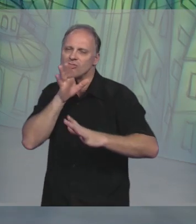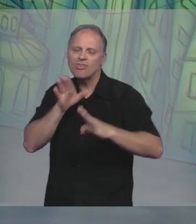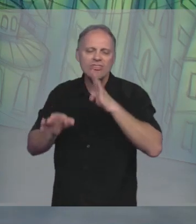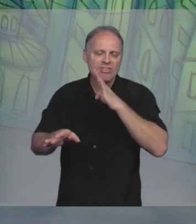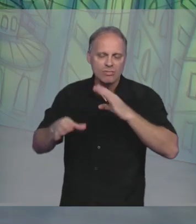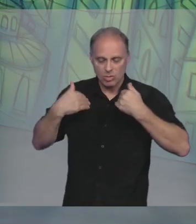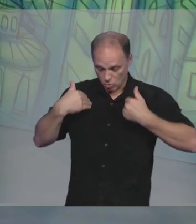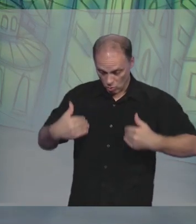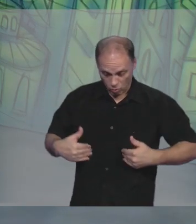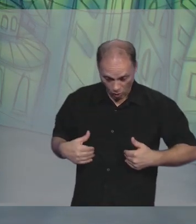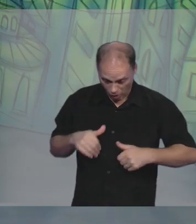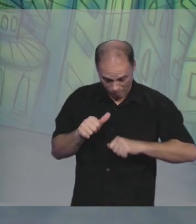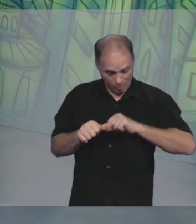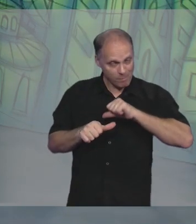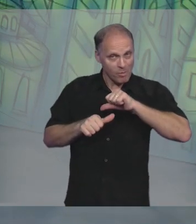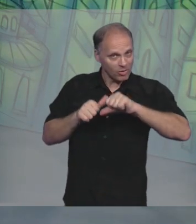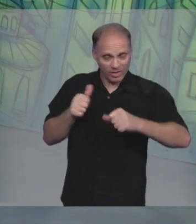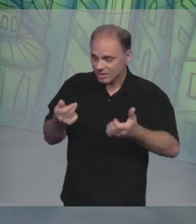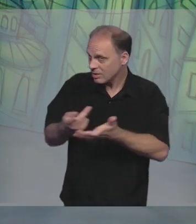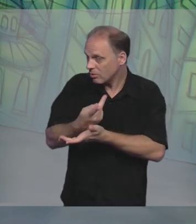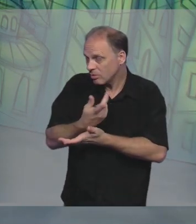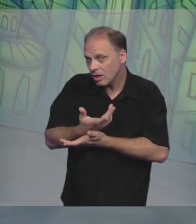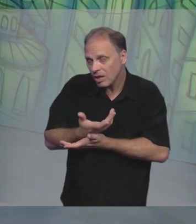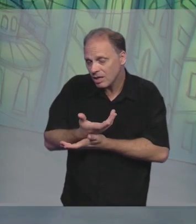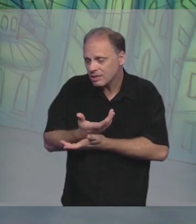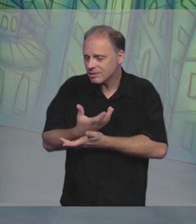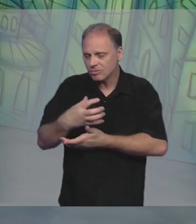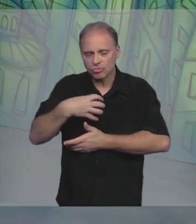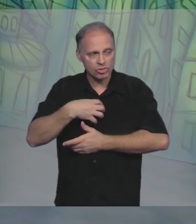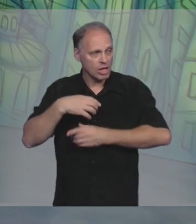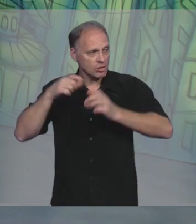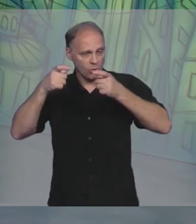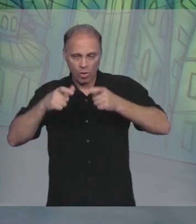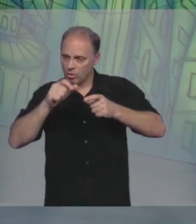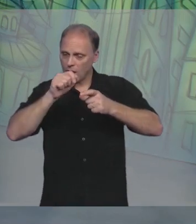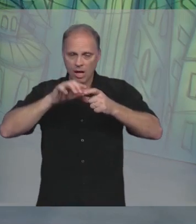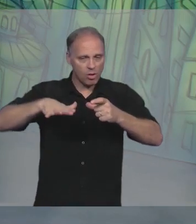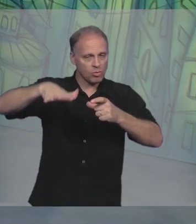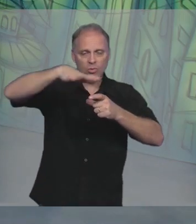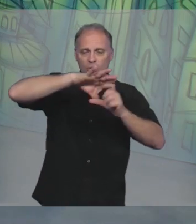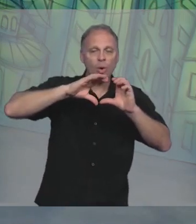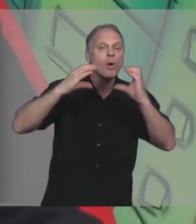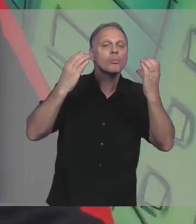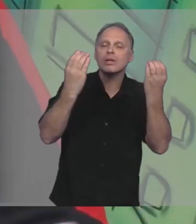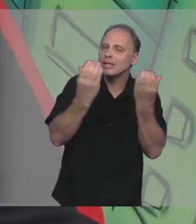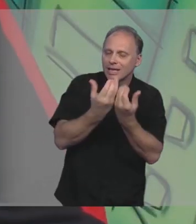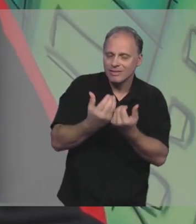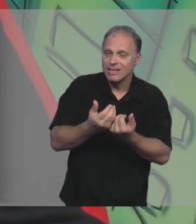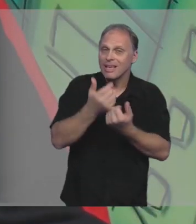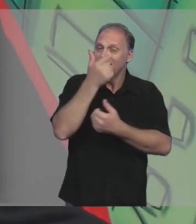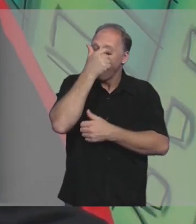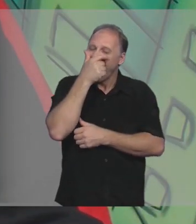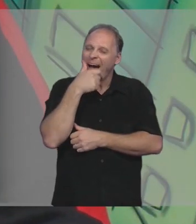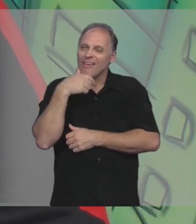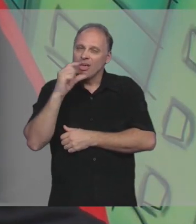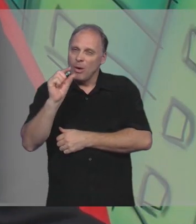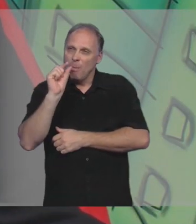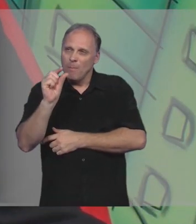do seu corpo, do seu ambiente, da sua sociedade. Então, eu acho que é um